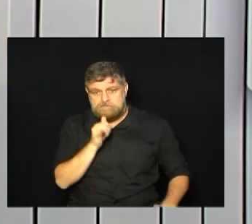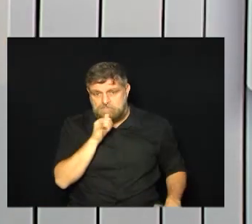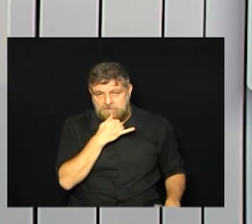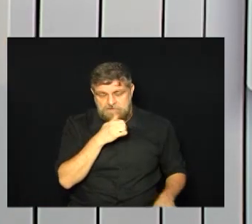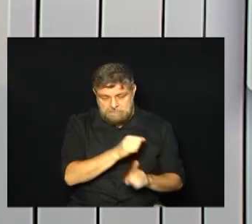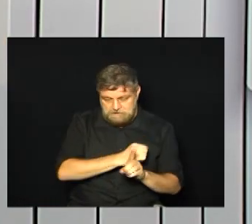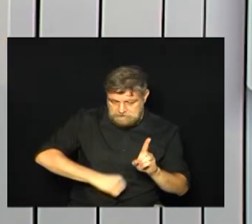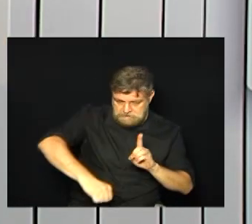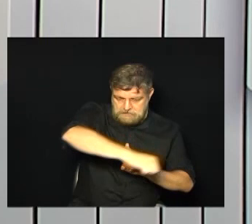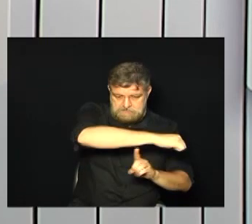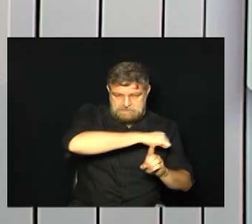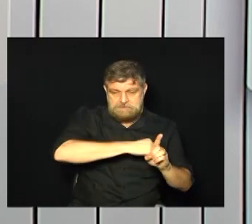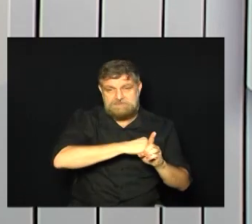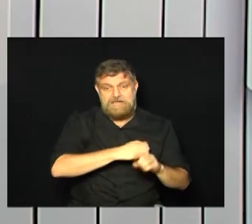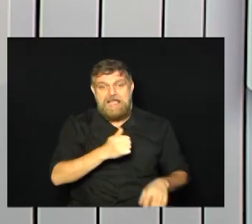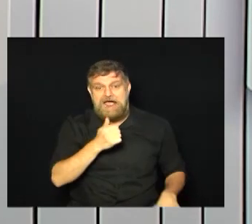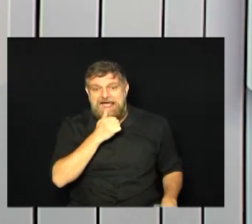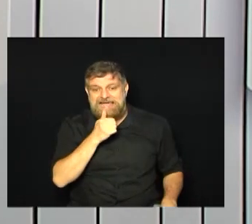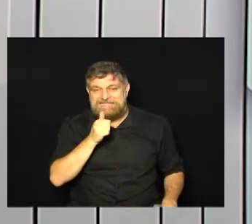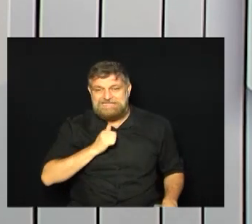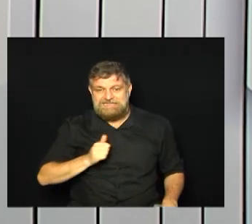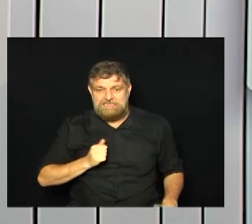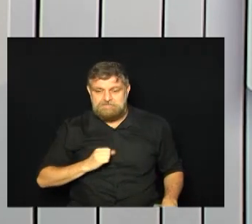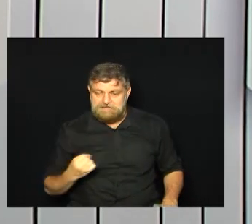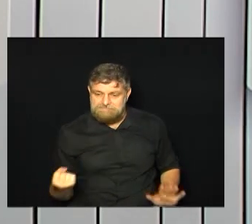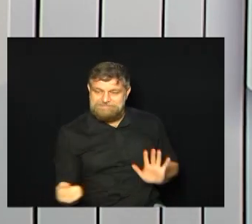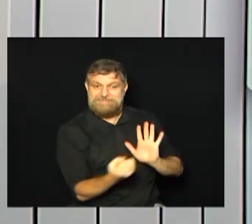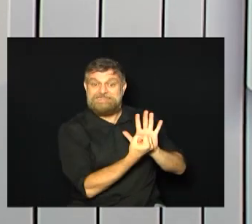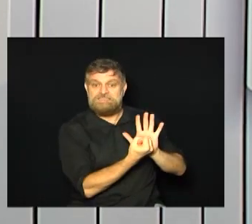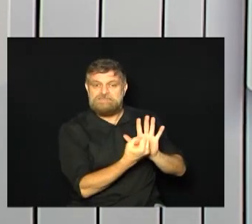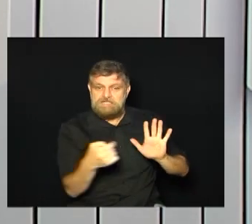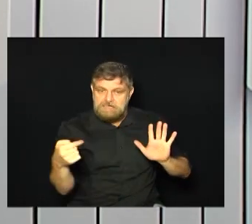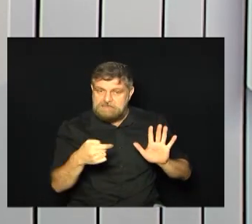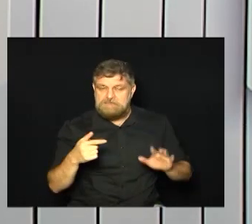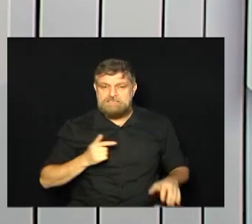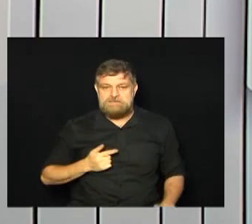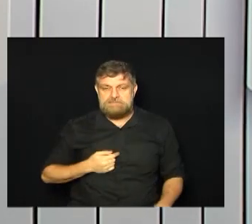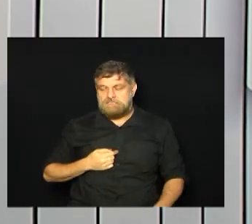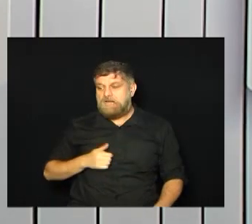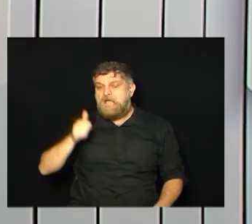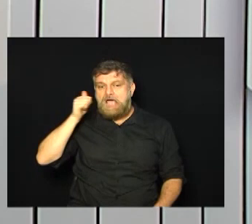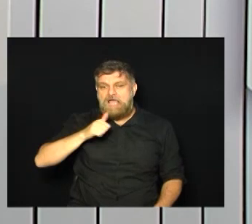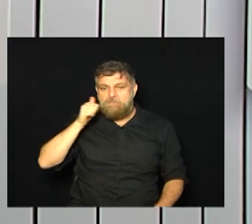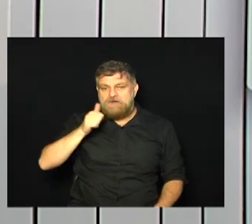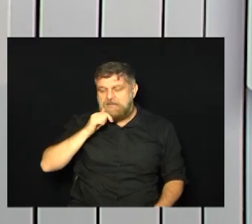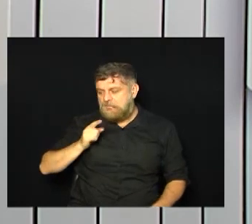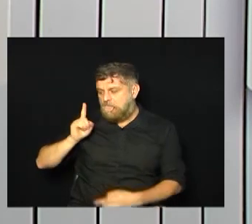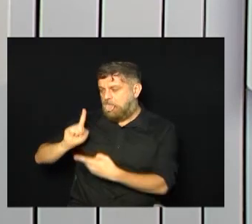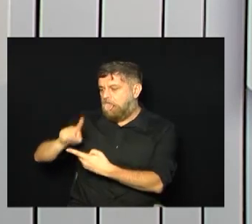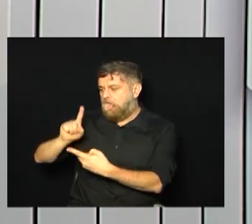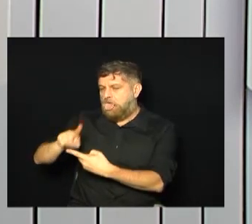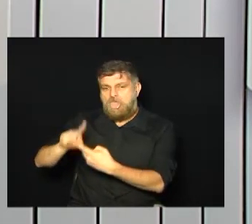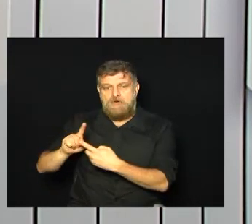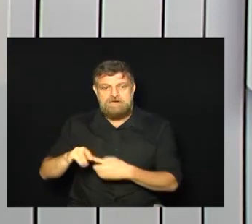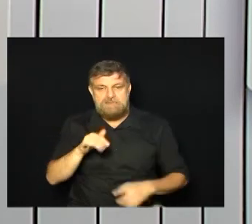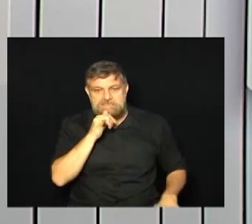nossa sociedade, né, acho que ainda está enraizado questões que são cobradas para as mulheres, né? Então, muitas vezes é a